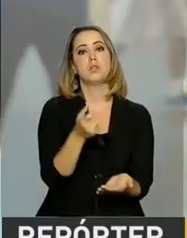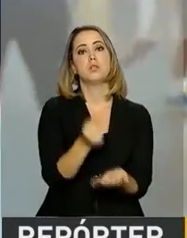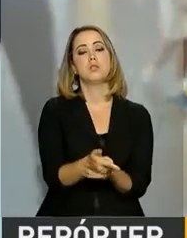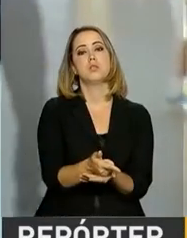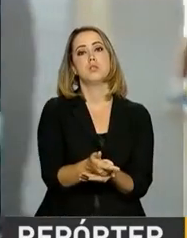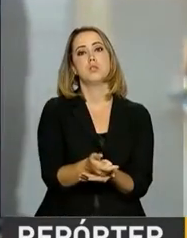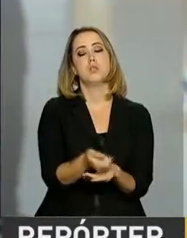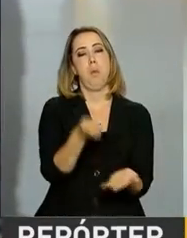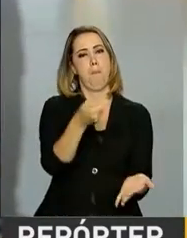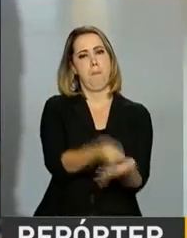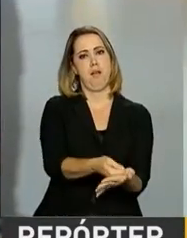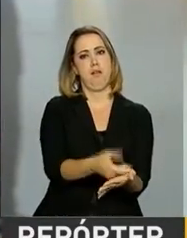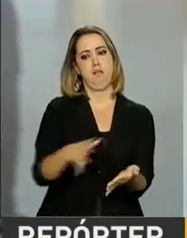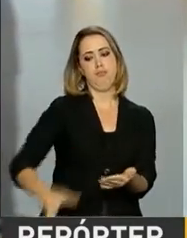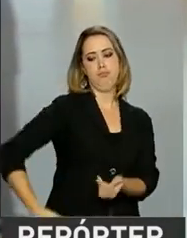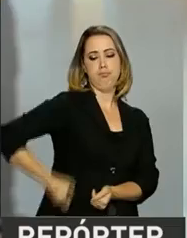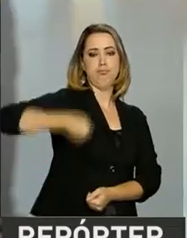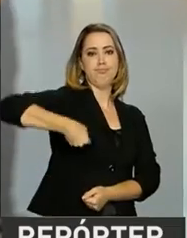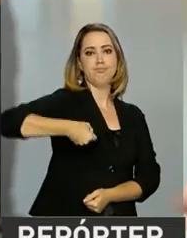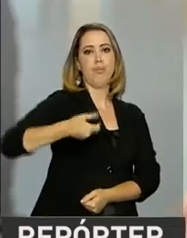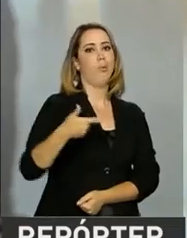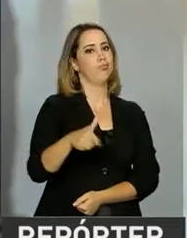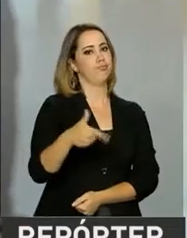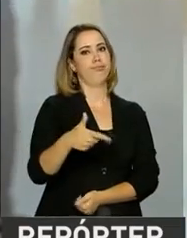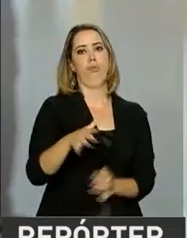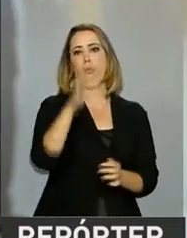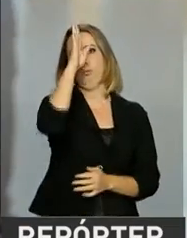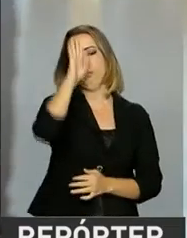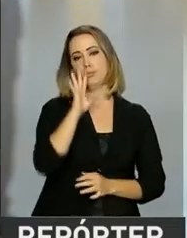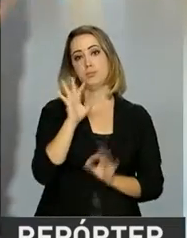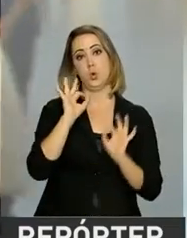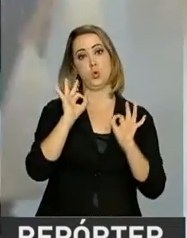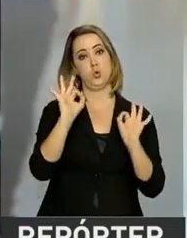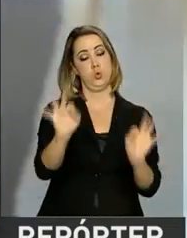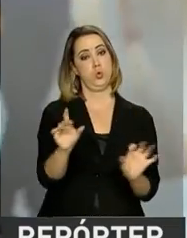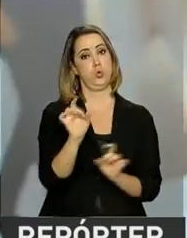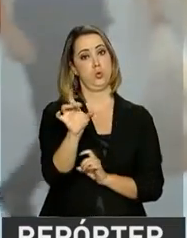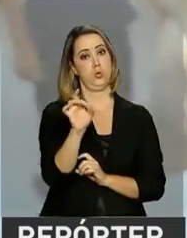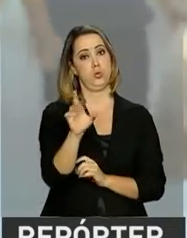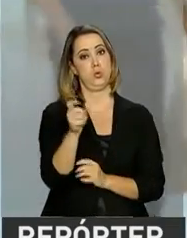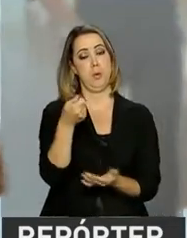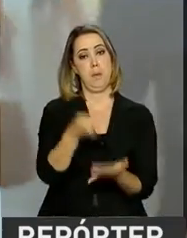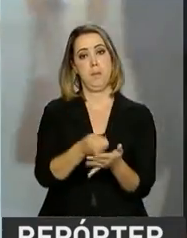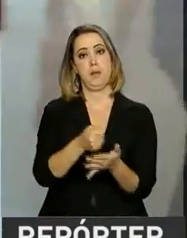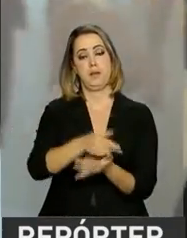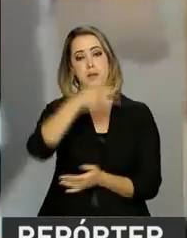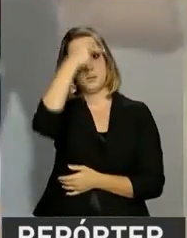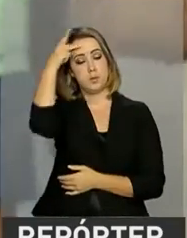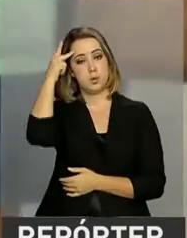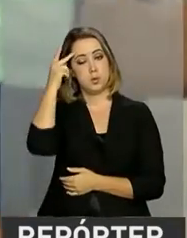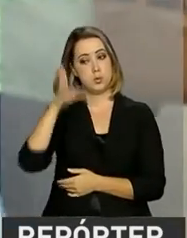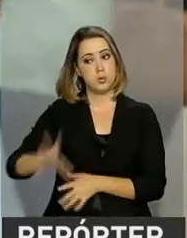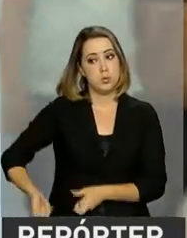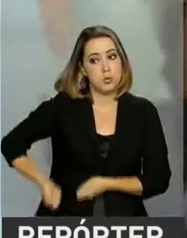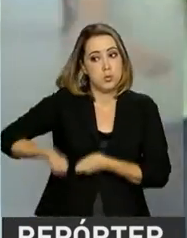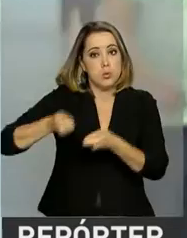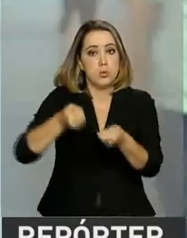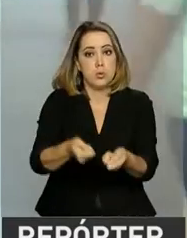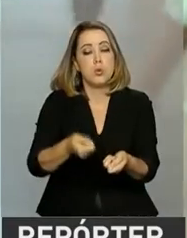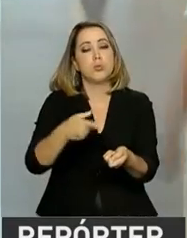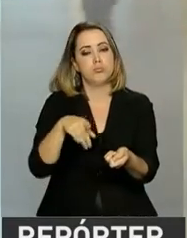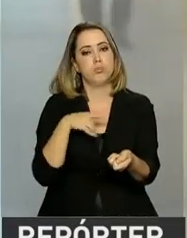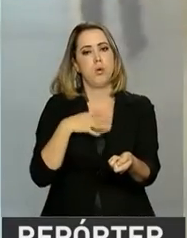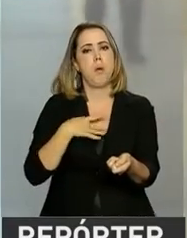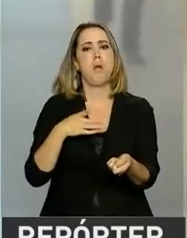bagagem agora não haverá mais franquia e só vai pagar pelo serviço quem diz passar as malas ao viajar e como bagagem de mão o